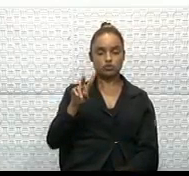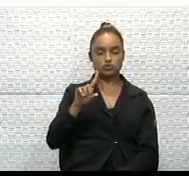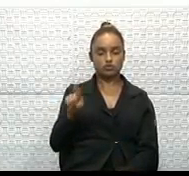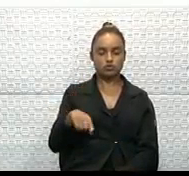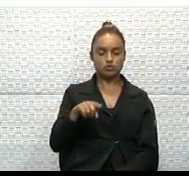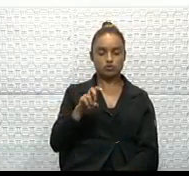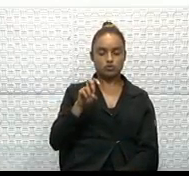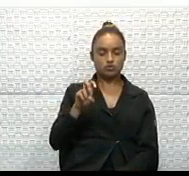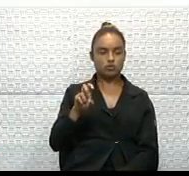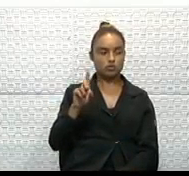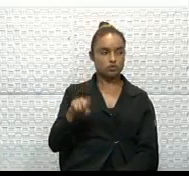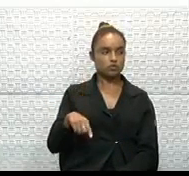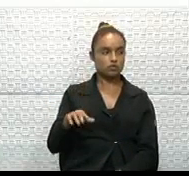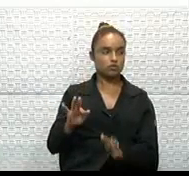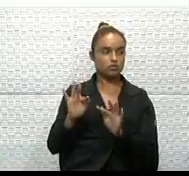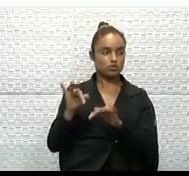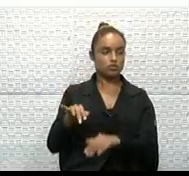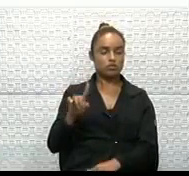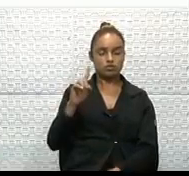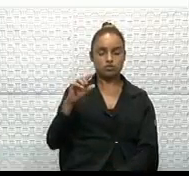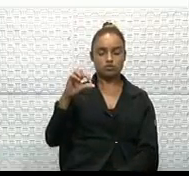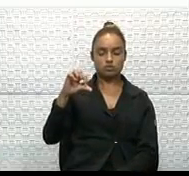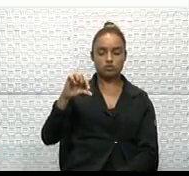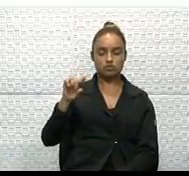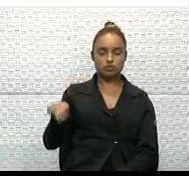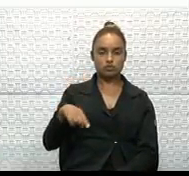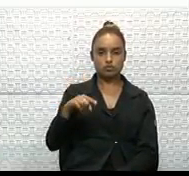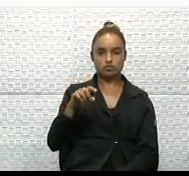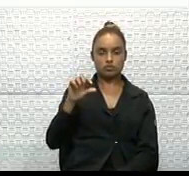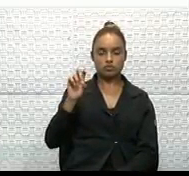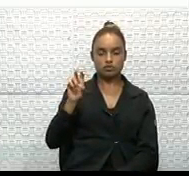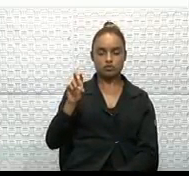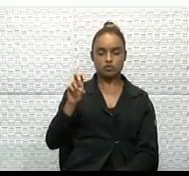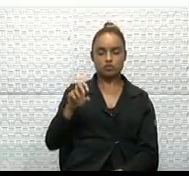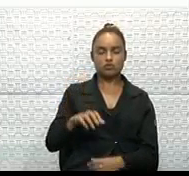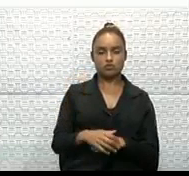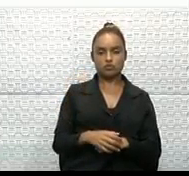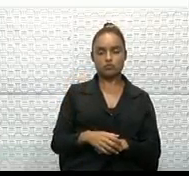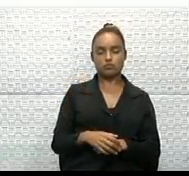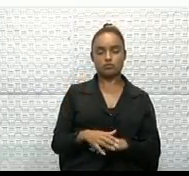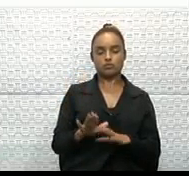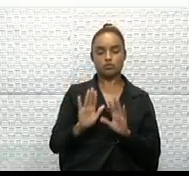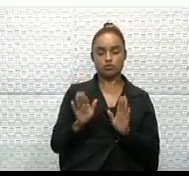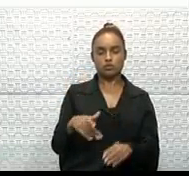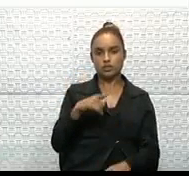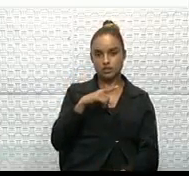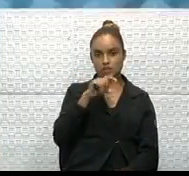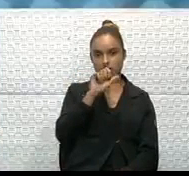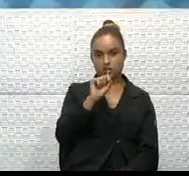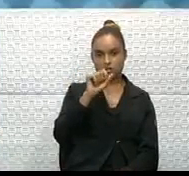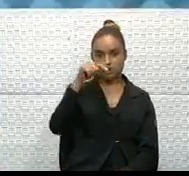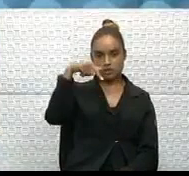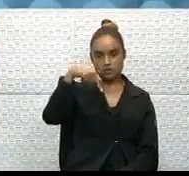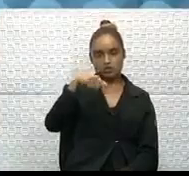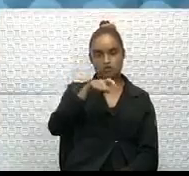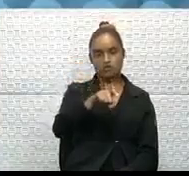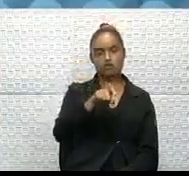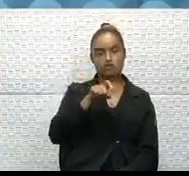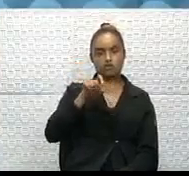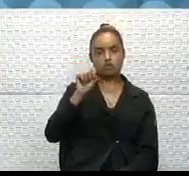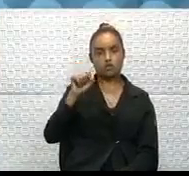142,5. O valor final será de 19,5. Então, tendo o SQ de x,